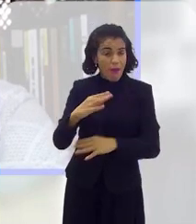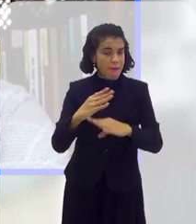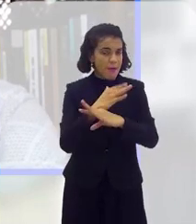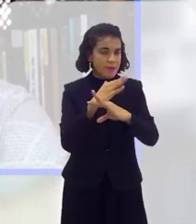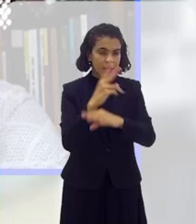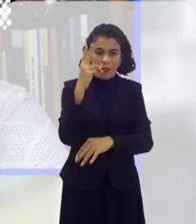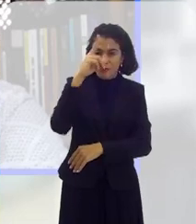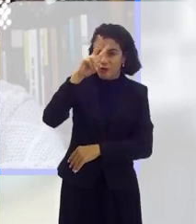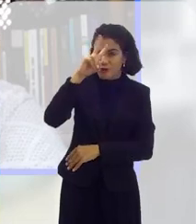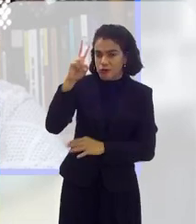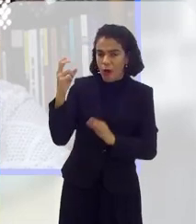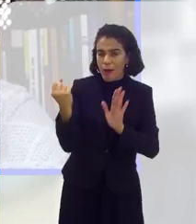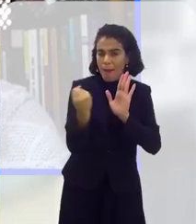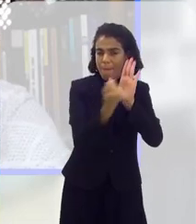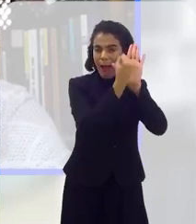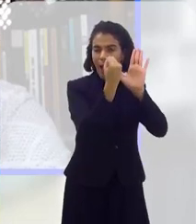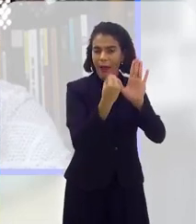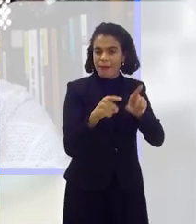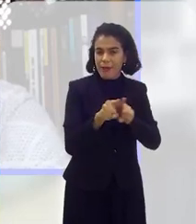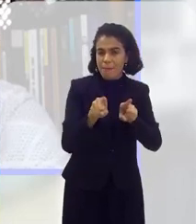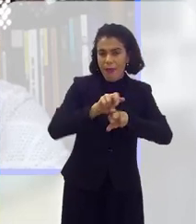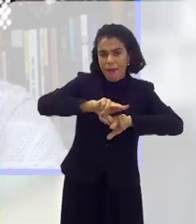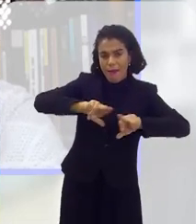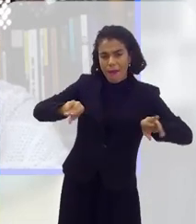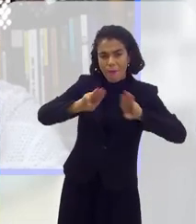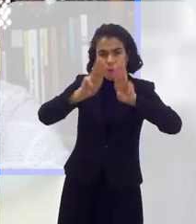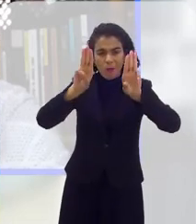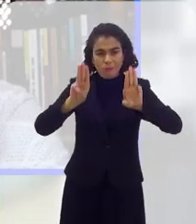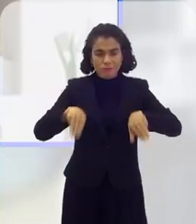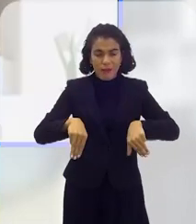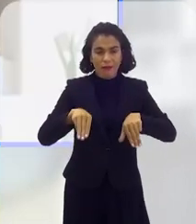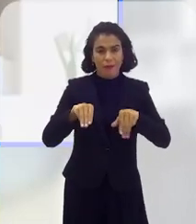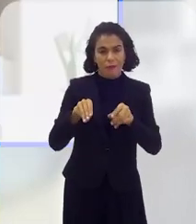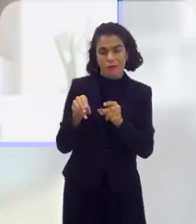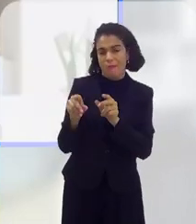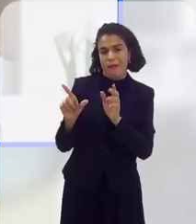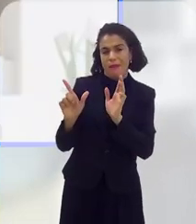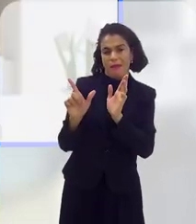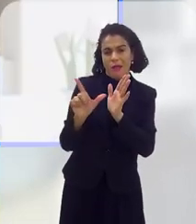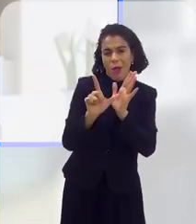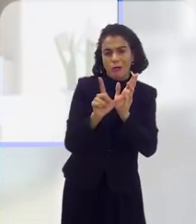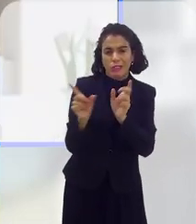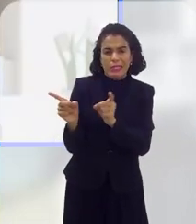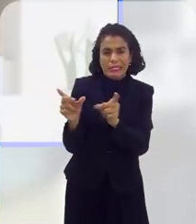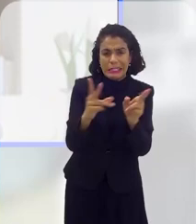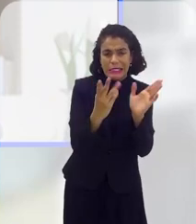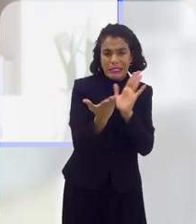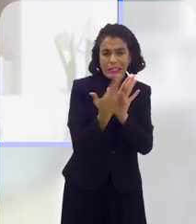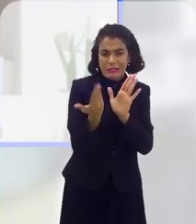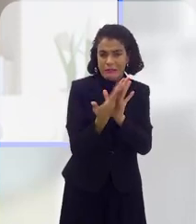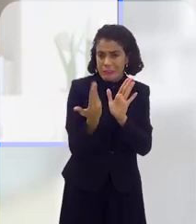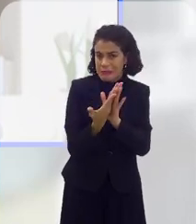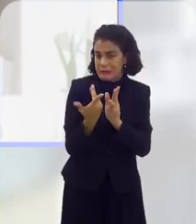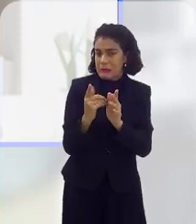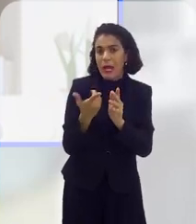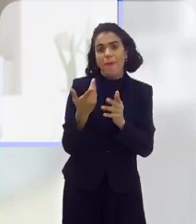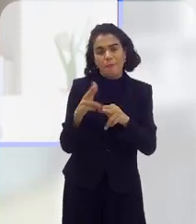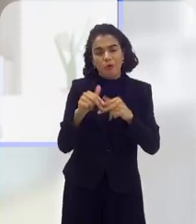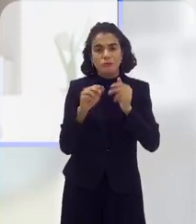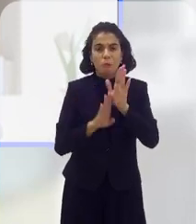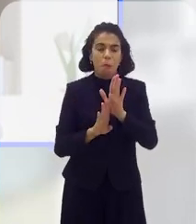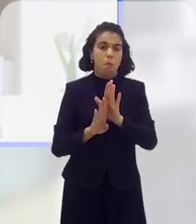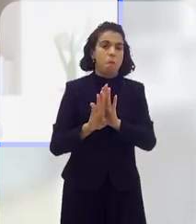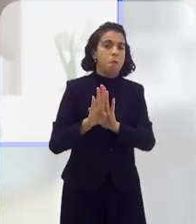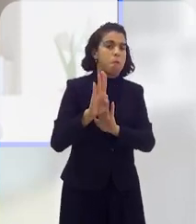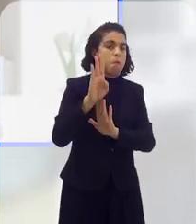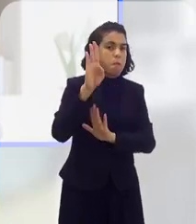cidade histórica, com muitos museus, muitas opções de livrarias, também favorece a esse número crescente e o fato